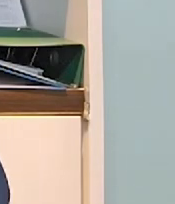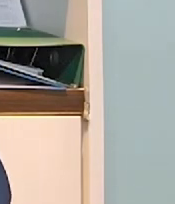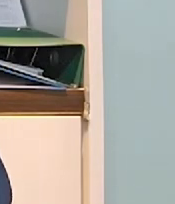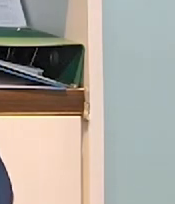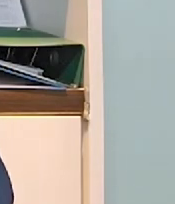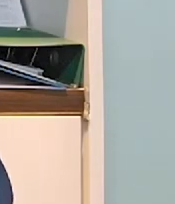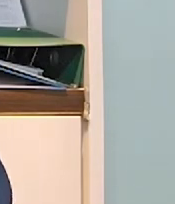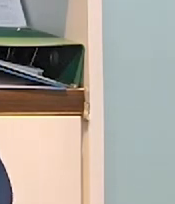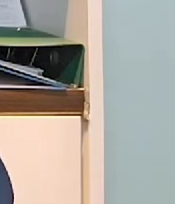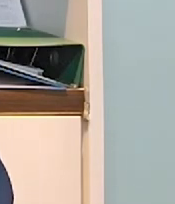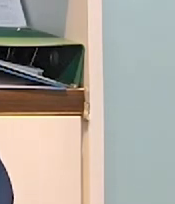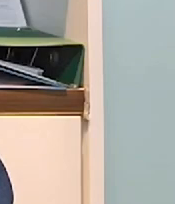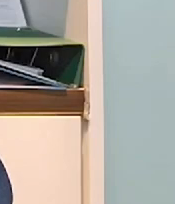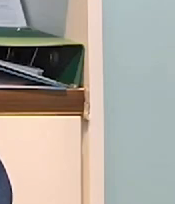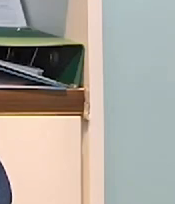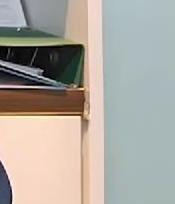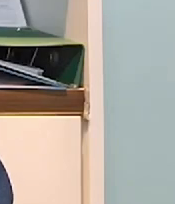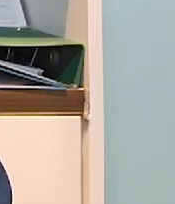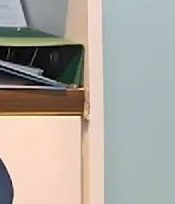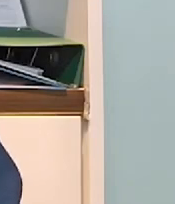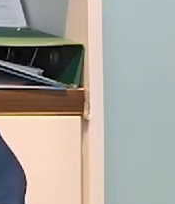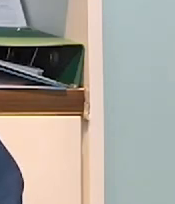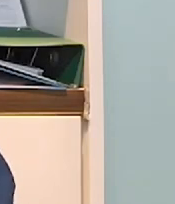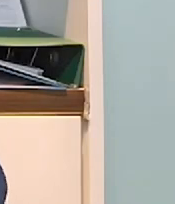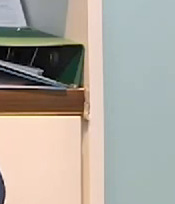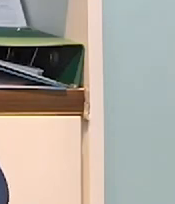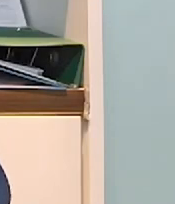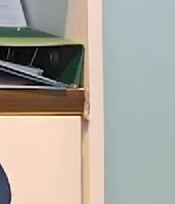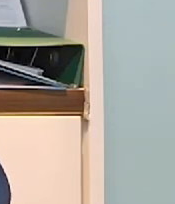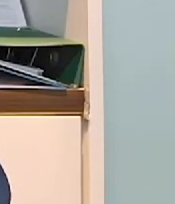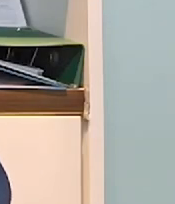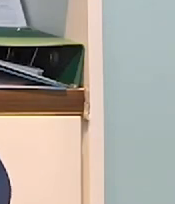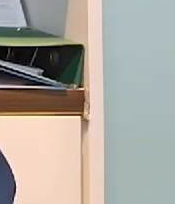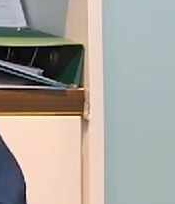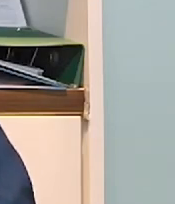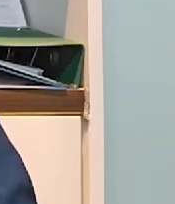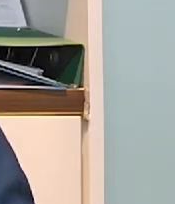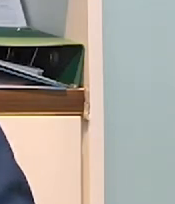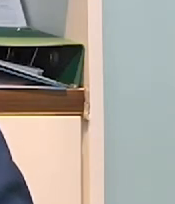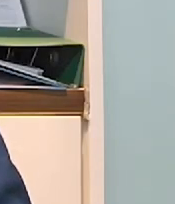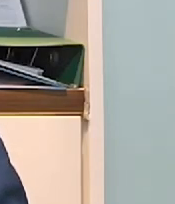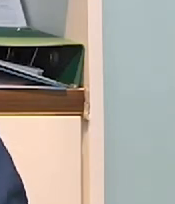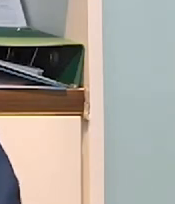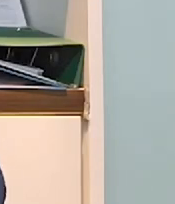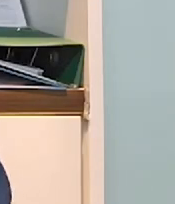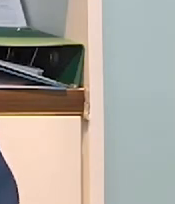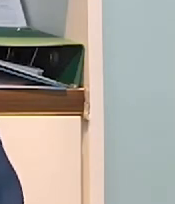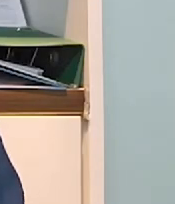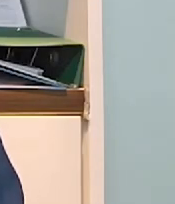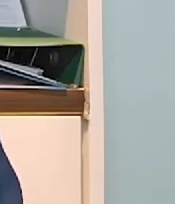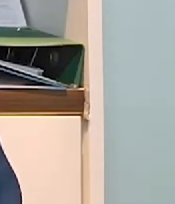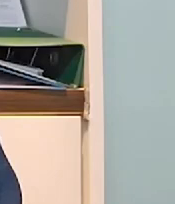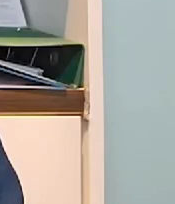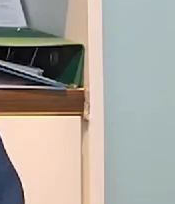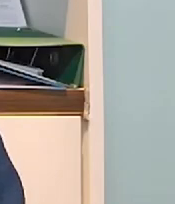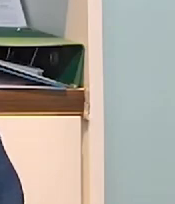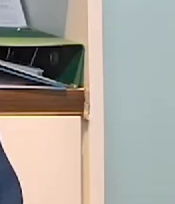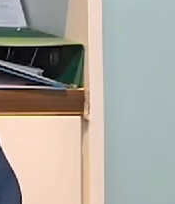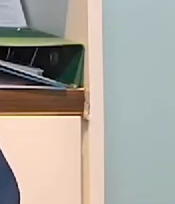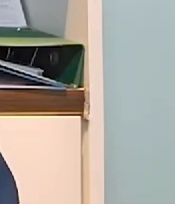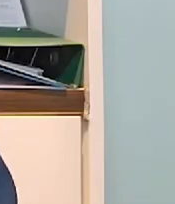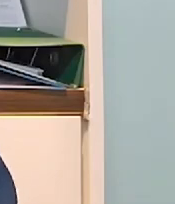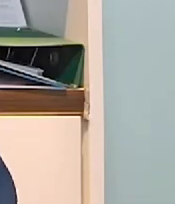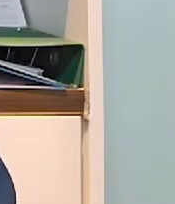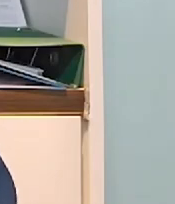de seus direitos políticos poderá apresentar e propor a ação popular e deverá comprovar tal fato na distribuição